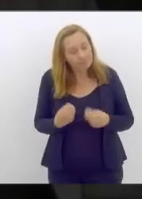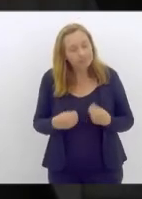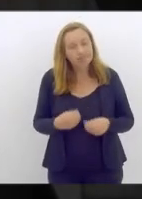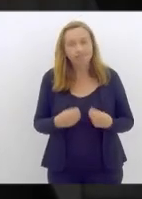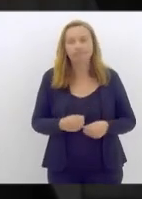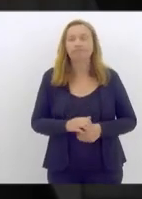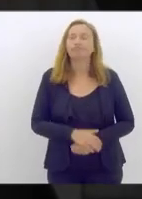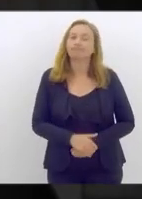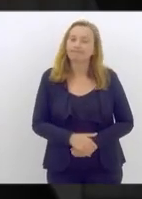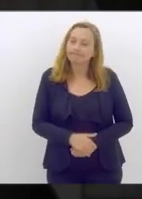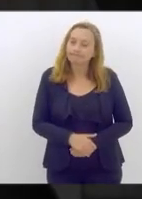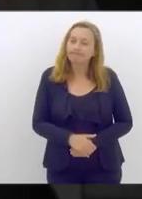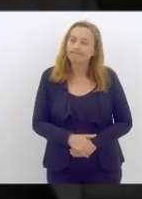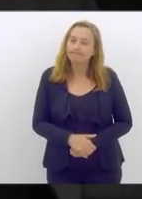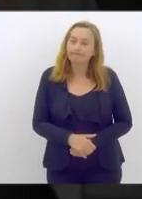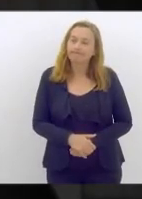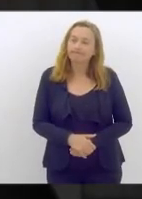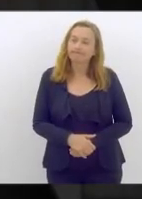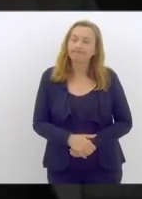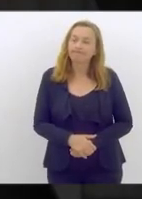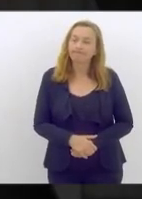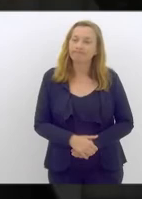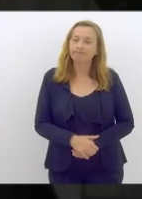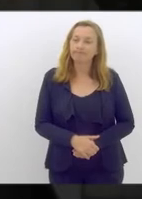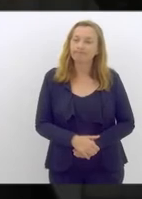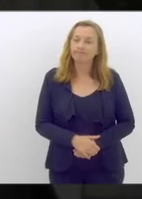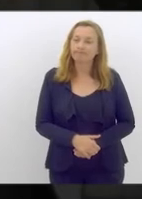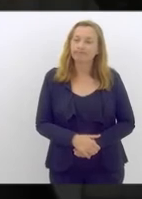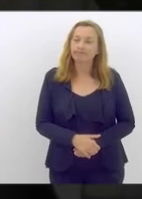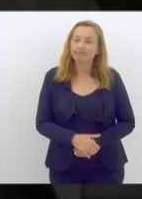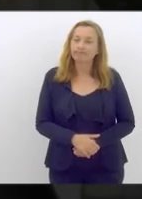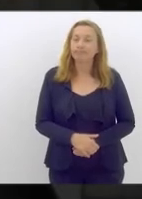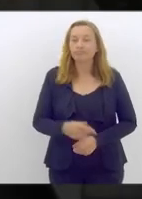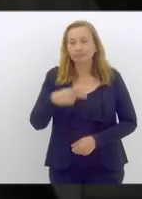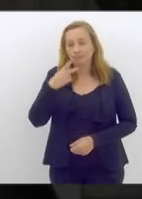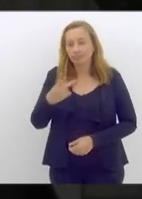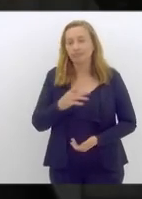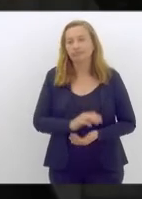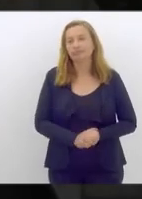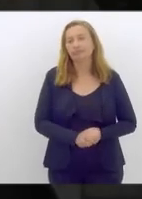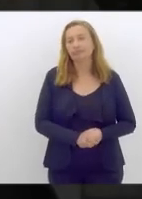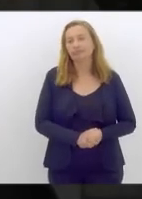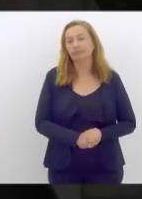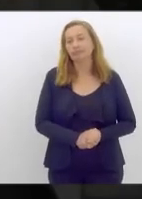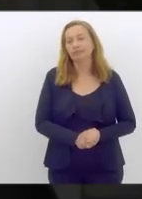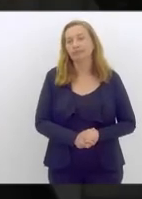é preciso de saída destacar que